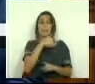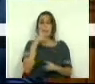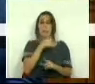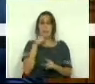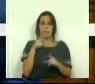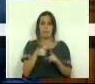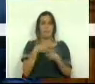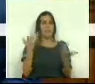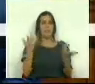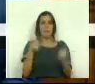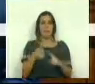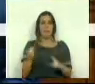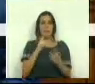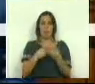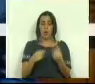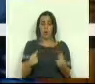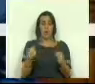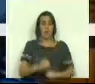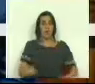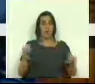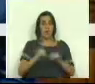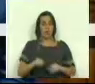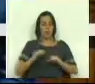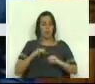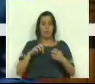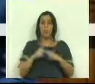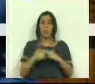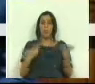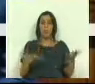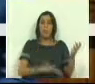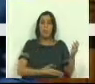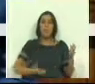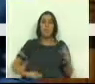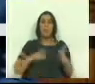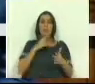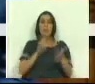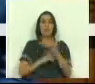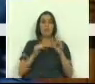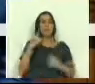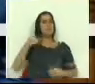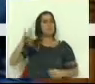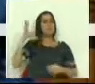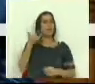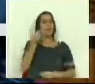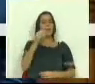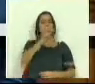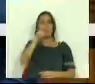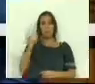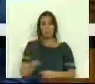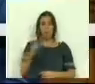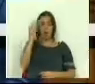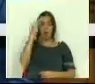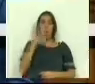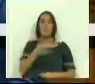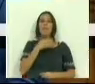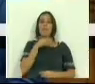estão a ser em vão, não estão a resolver nenhum dos nossos problemas. O desemprego real já ultrapassou os 20%. O